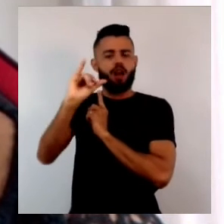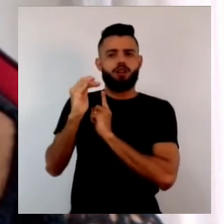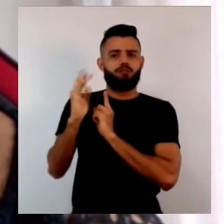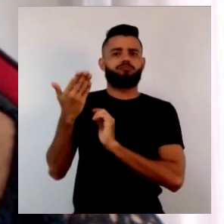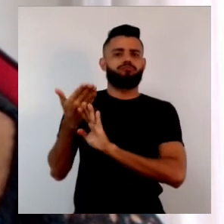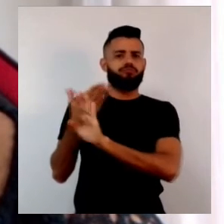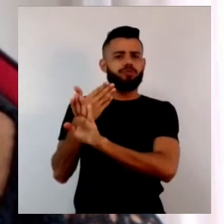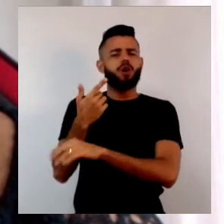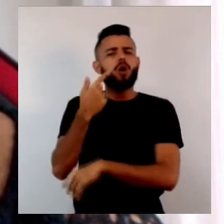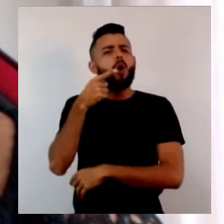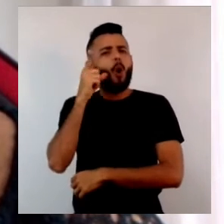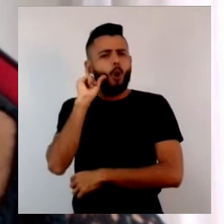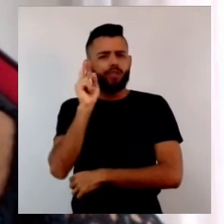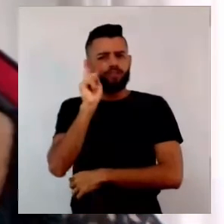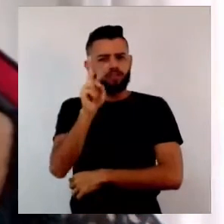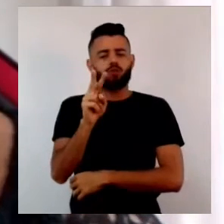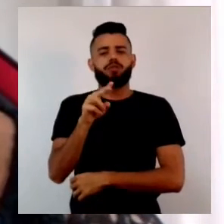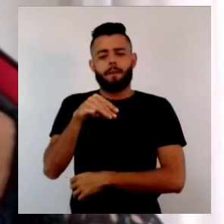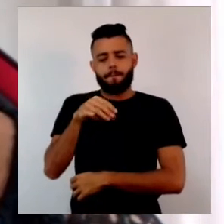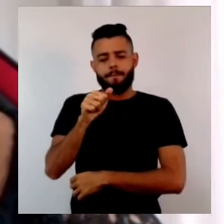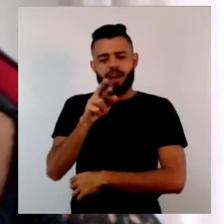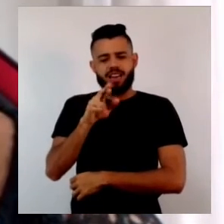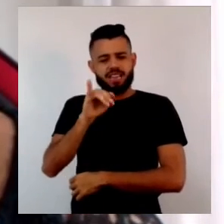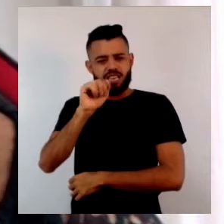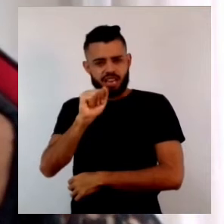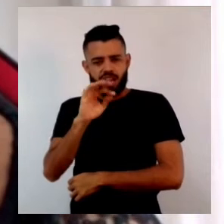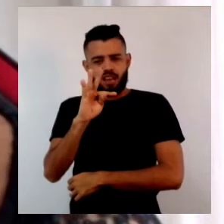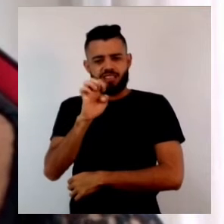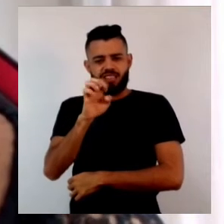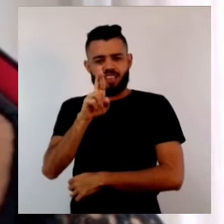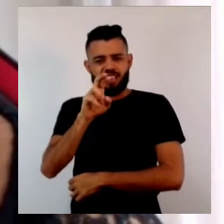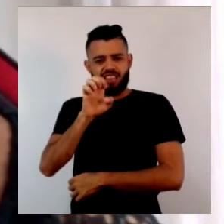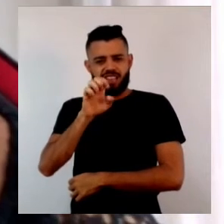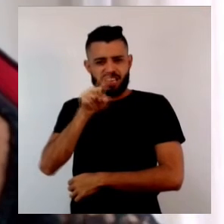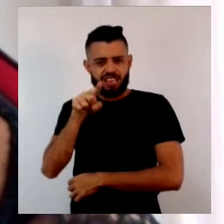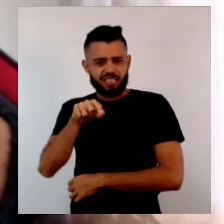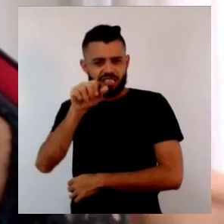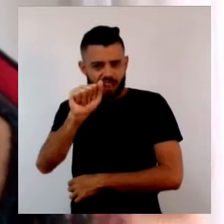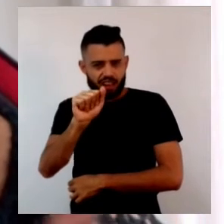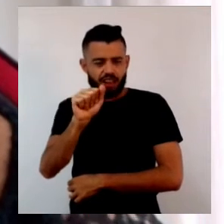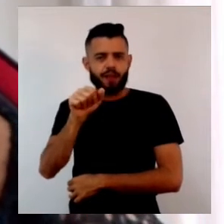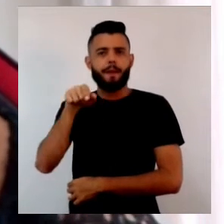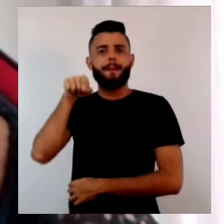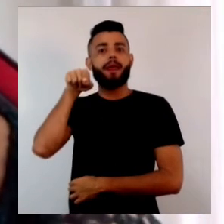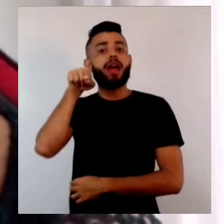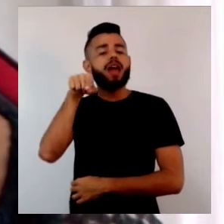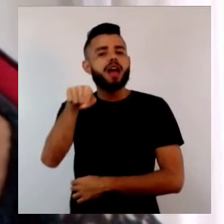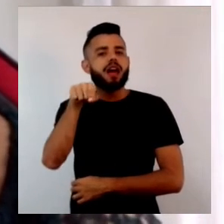a TT da Ponte, da ex-Ponte, sendo